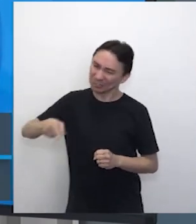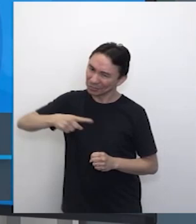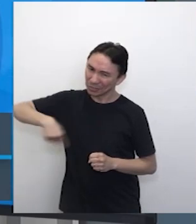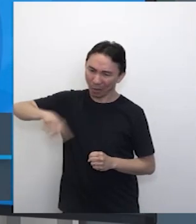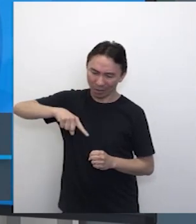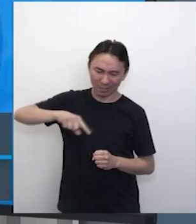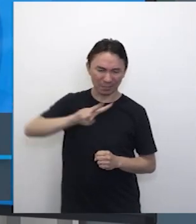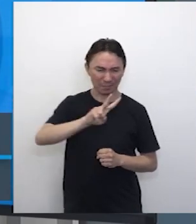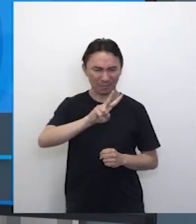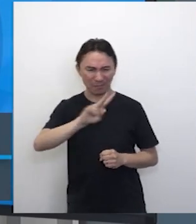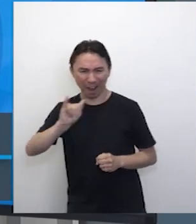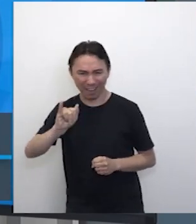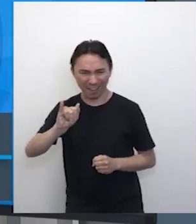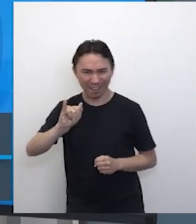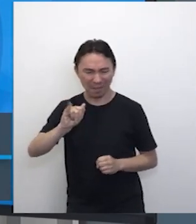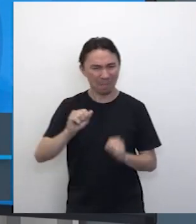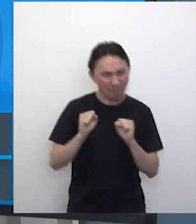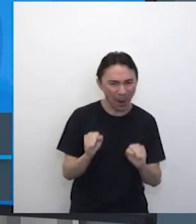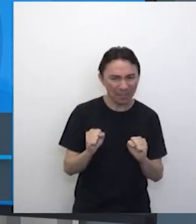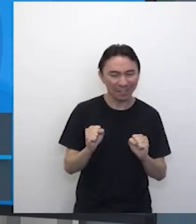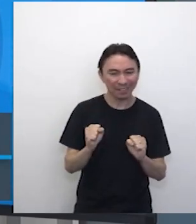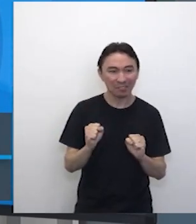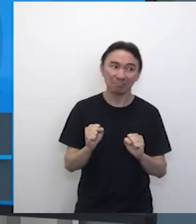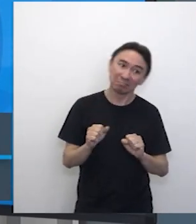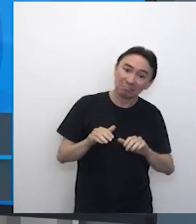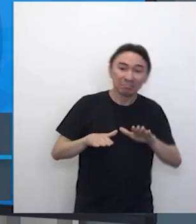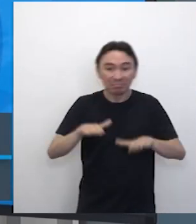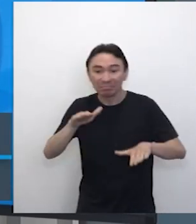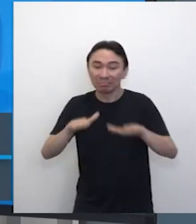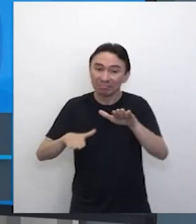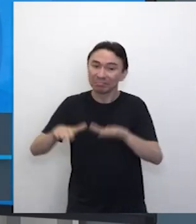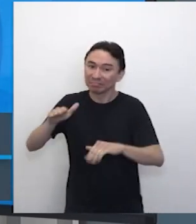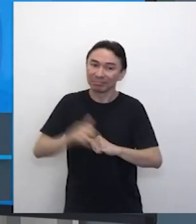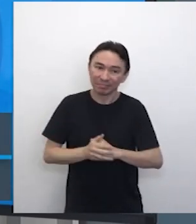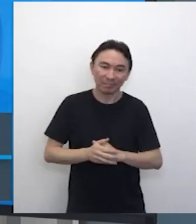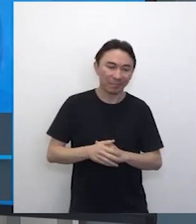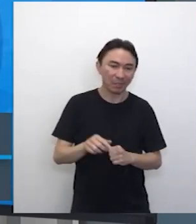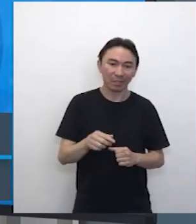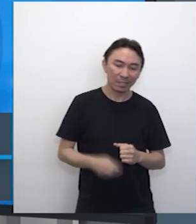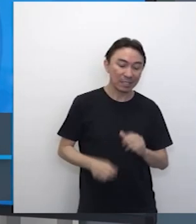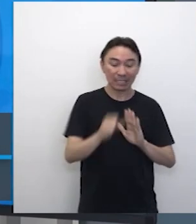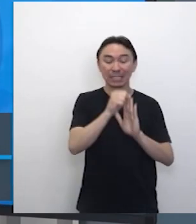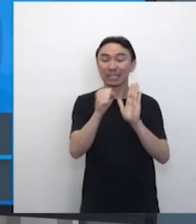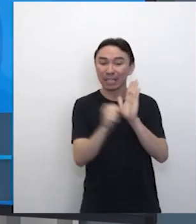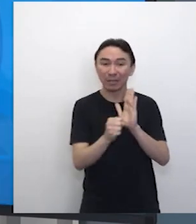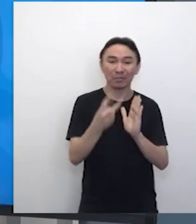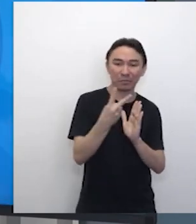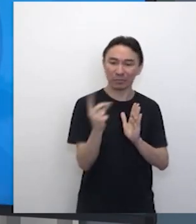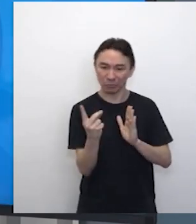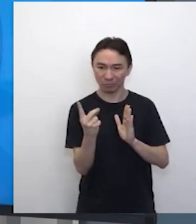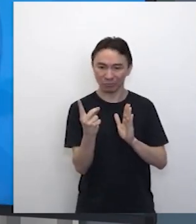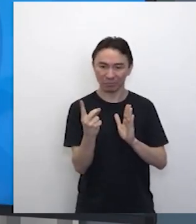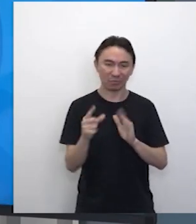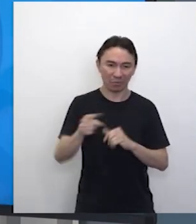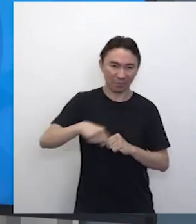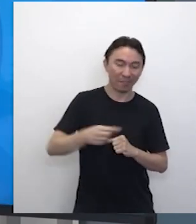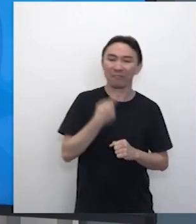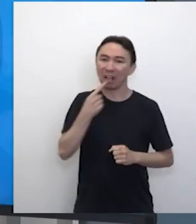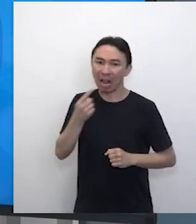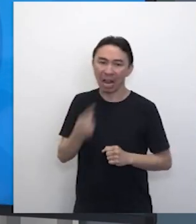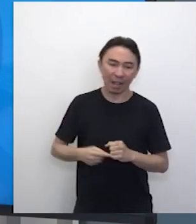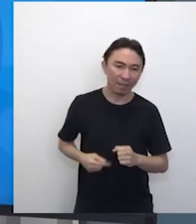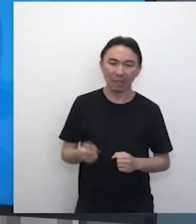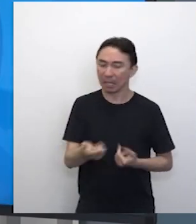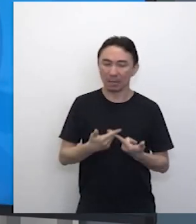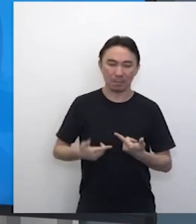Depende. Em língua portuguesa, estamos falando do século XXI, 2021, a gente não fala mais em erro e acerto